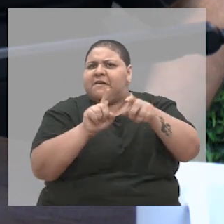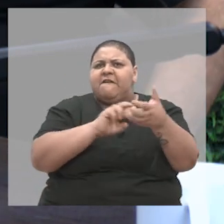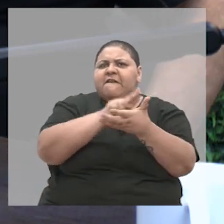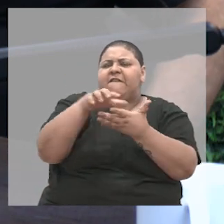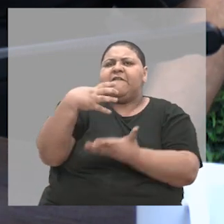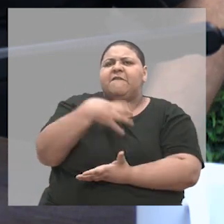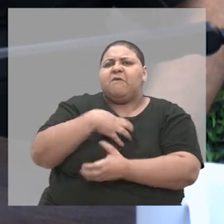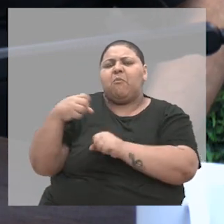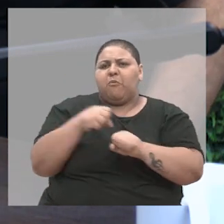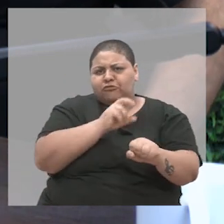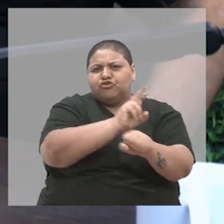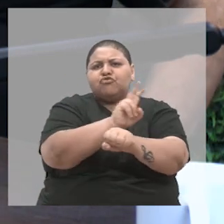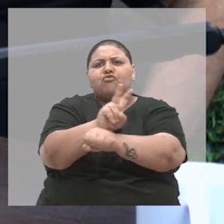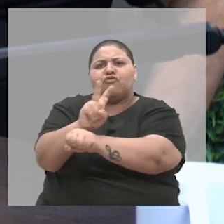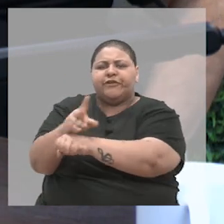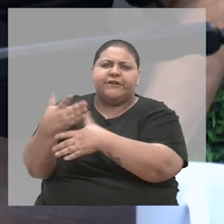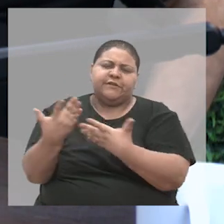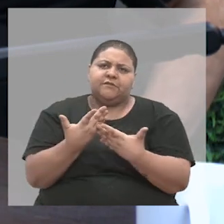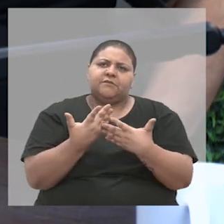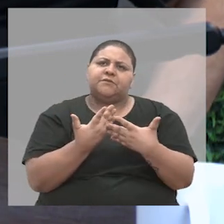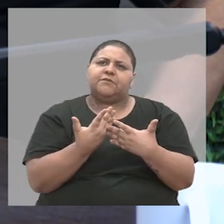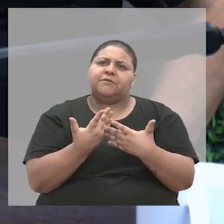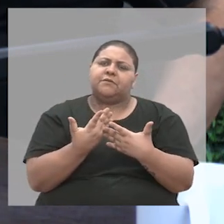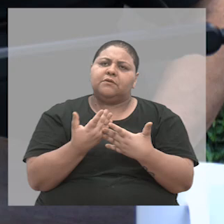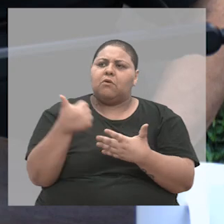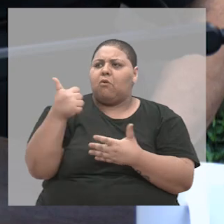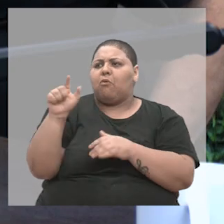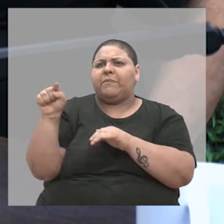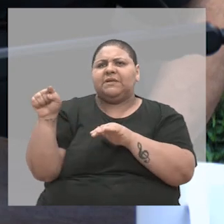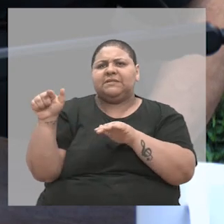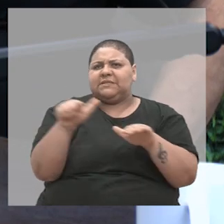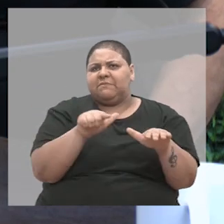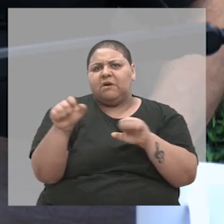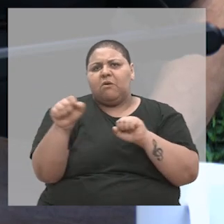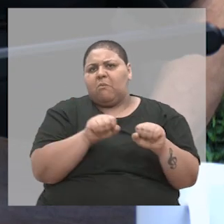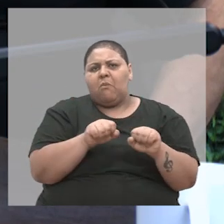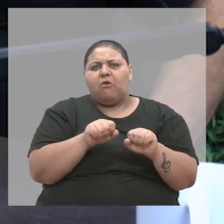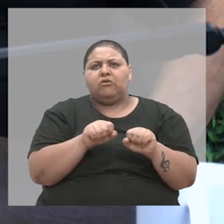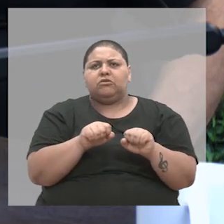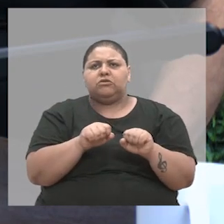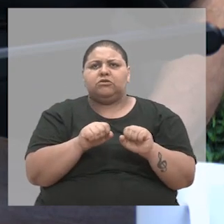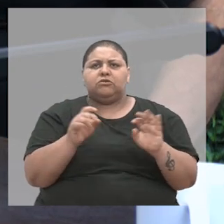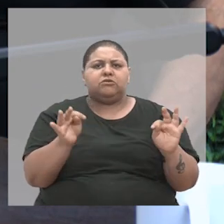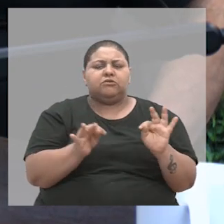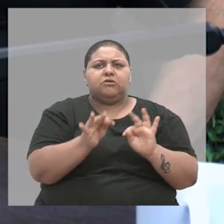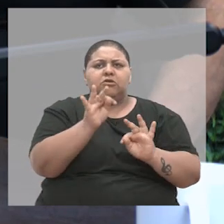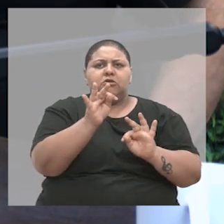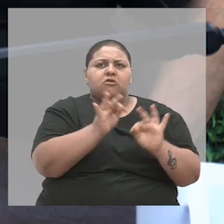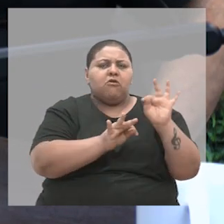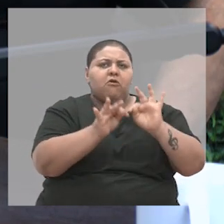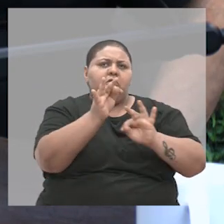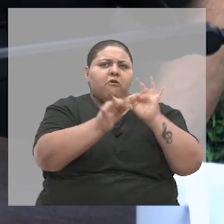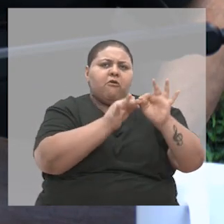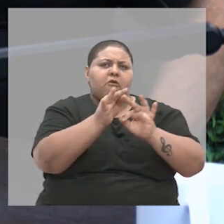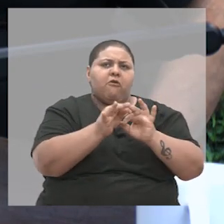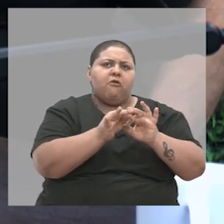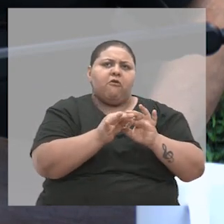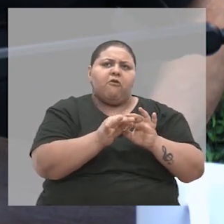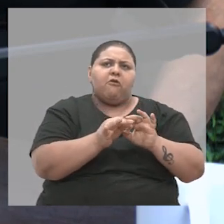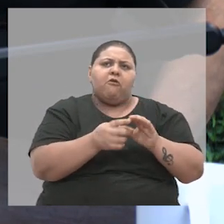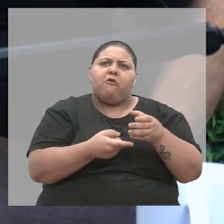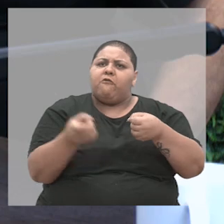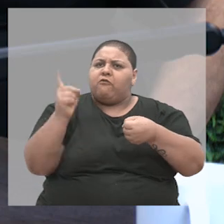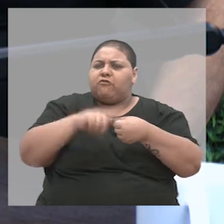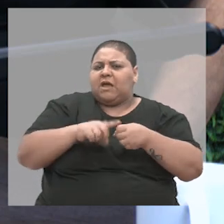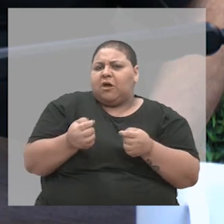pode tratar, né? Em questão de 1 semana, 2 semanas, tu já faz um tratamento que tu já consegue voltar, às vezes não 100%, mas talvez 80% e